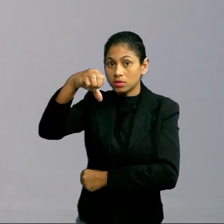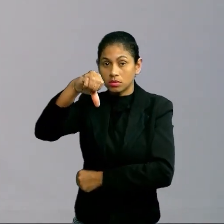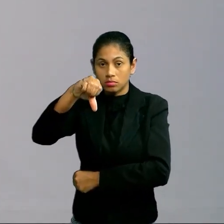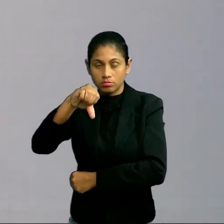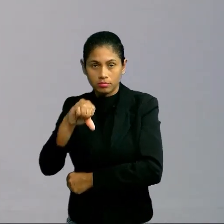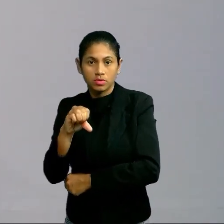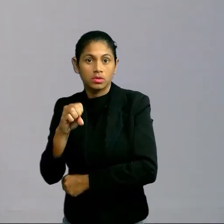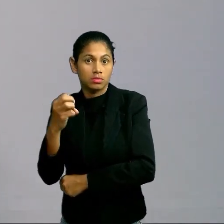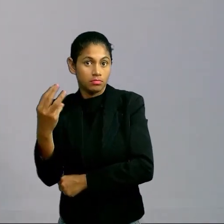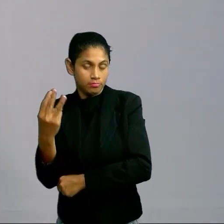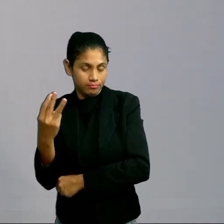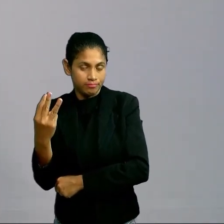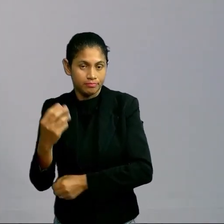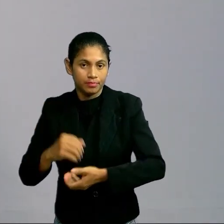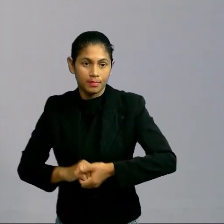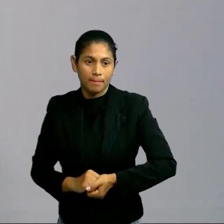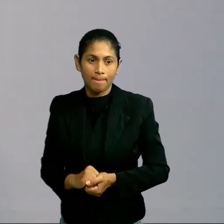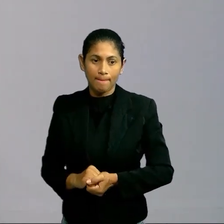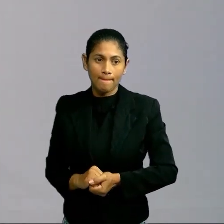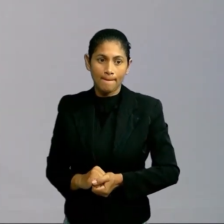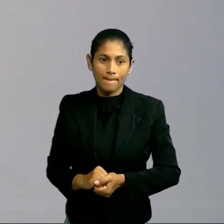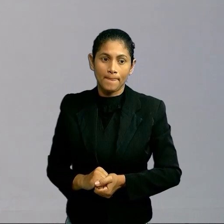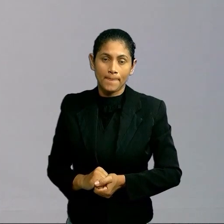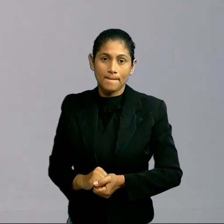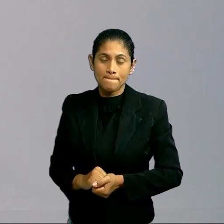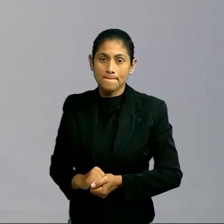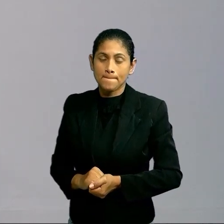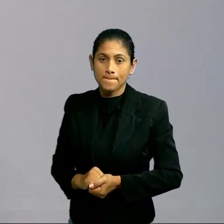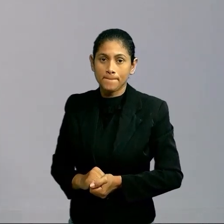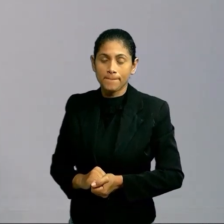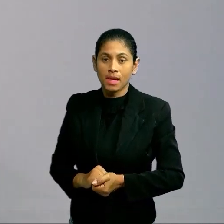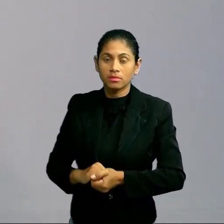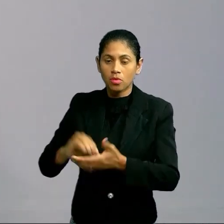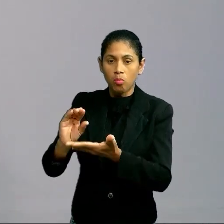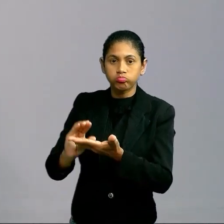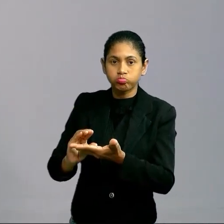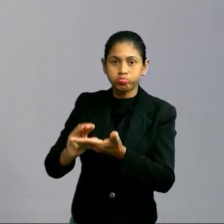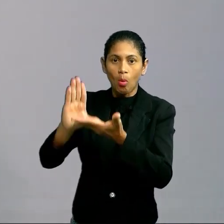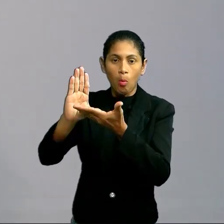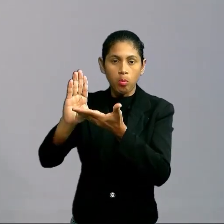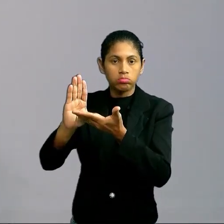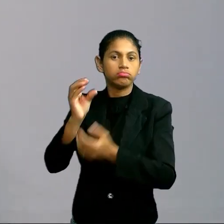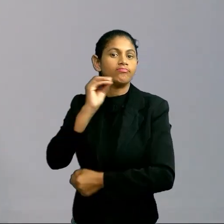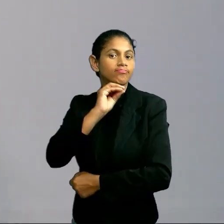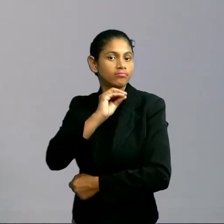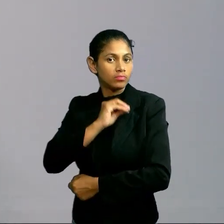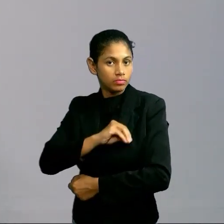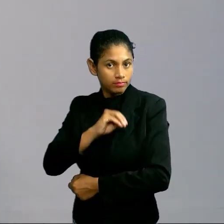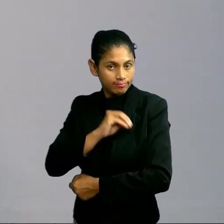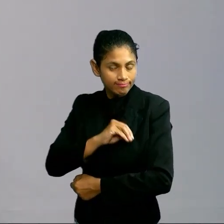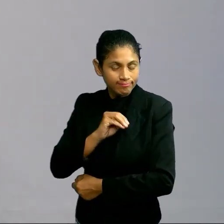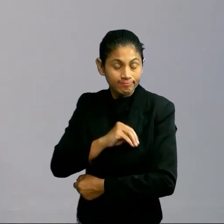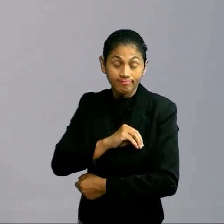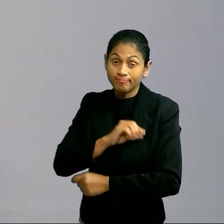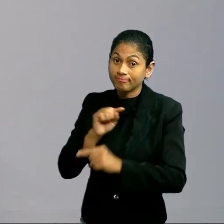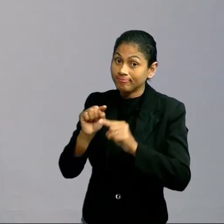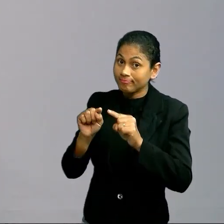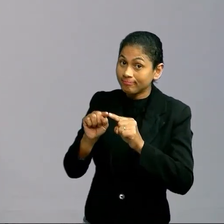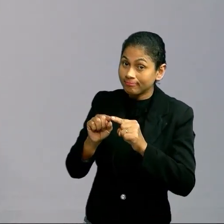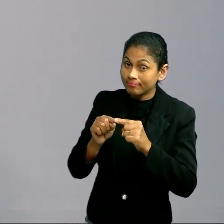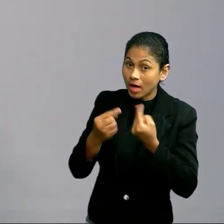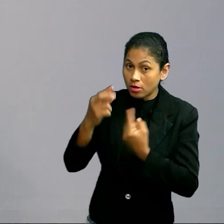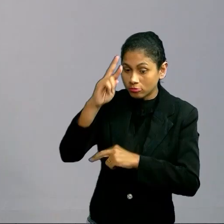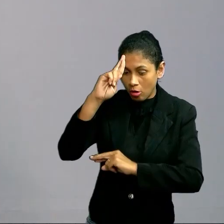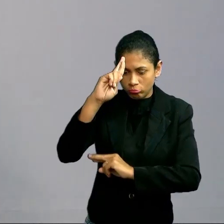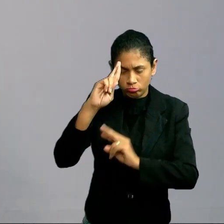é claro, né, nesse momento, os patrões. Né? A elite brasileira, né? Os donos das indústrias que não se